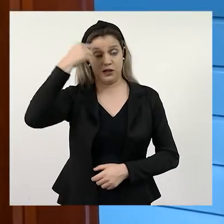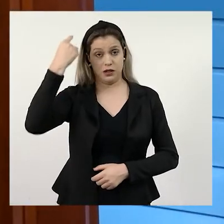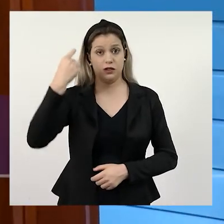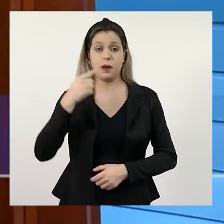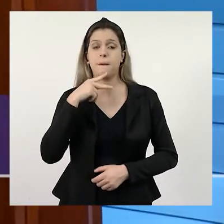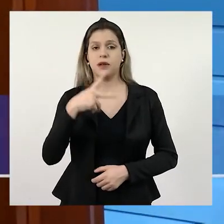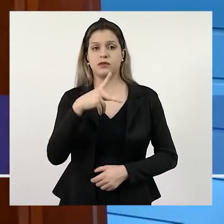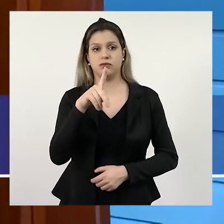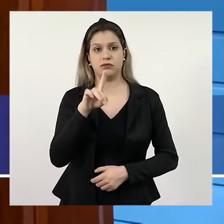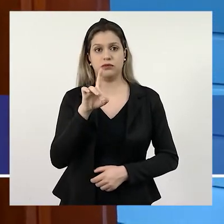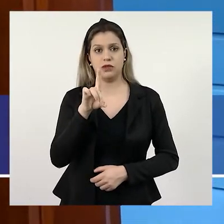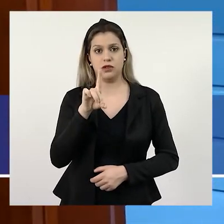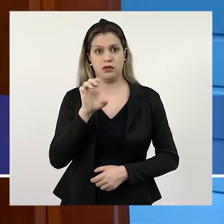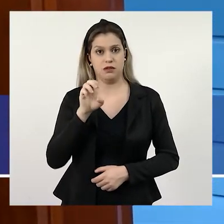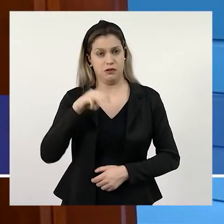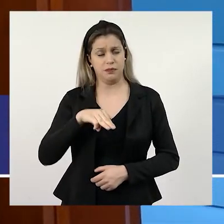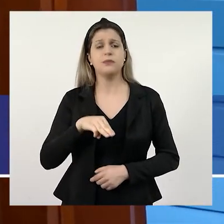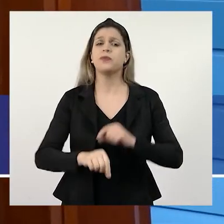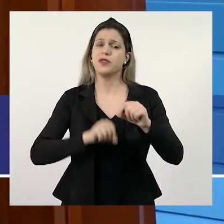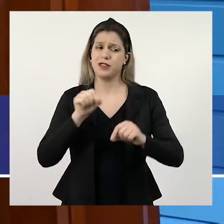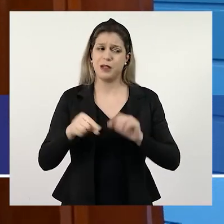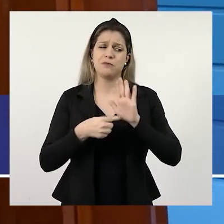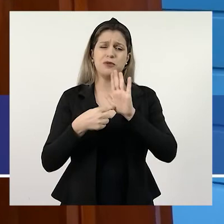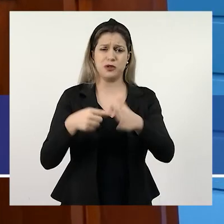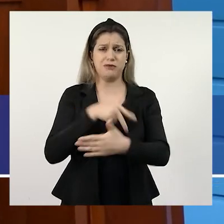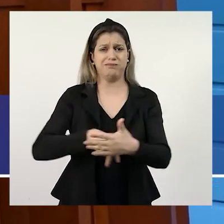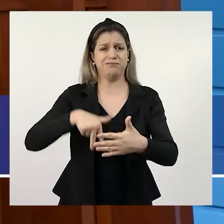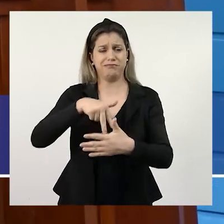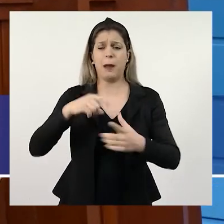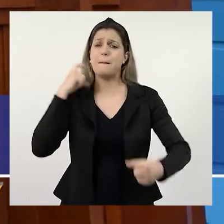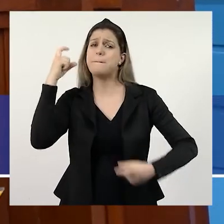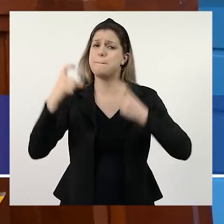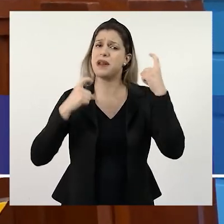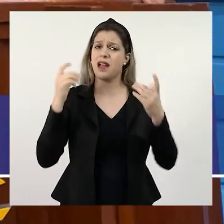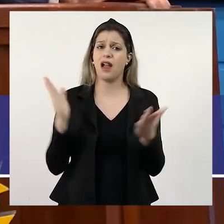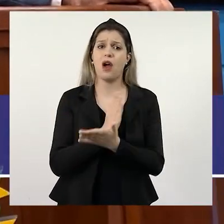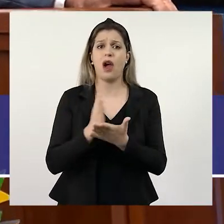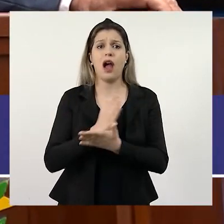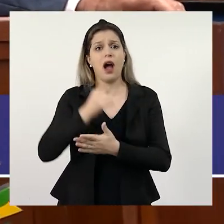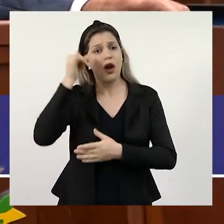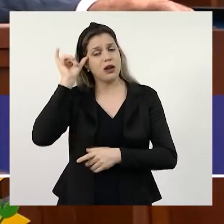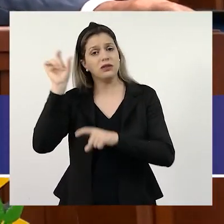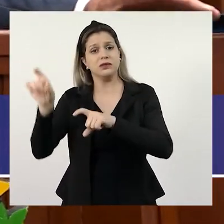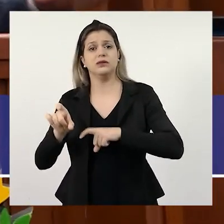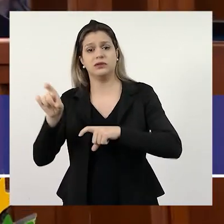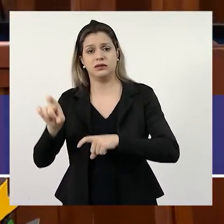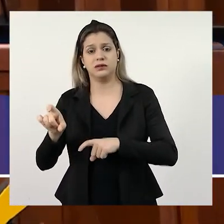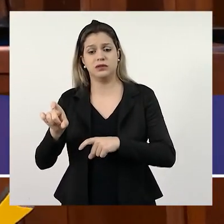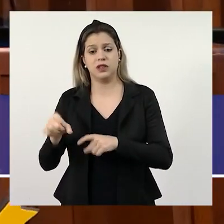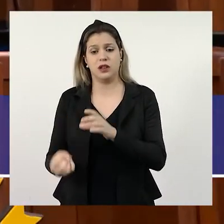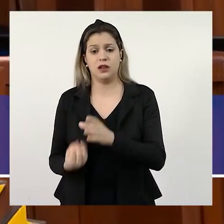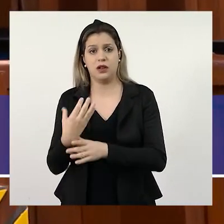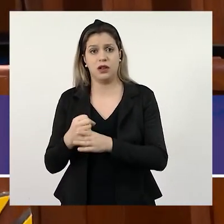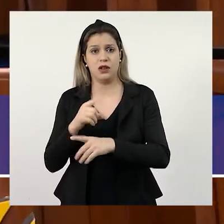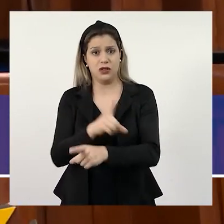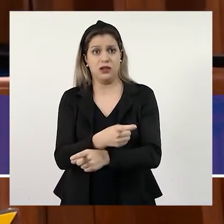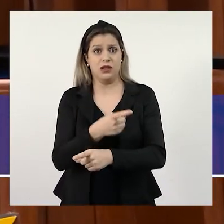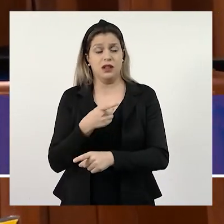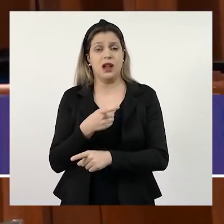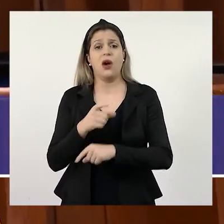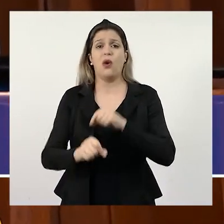Teixeira, do Democratas, externou na tribuna preocupação com as dificuldades de produtores de assentamentos rurais em renovar a inscrição